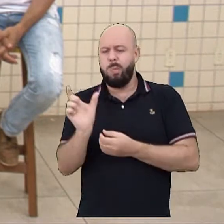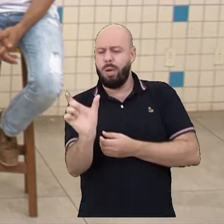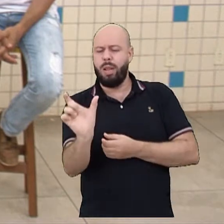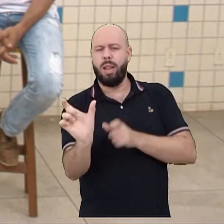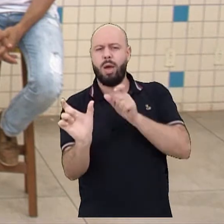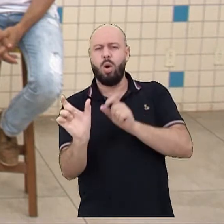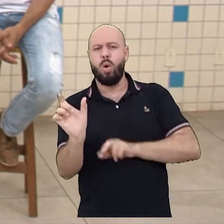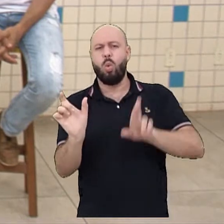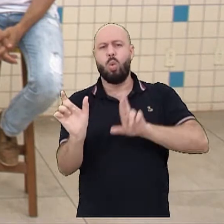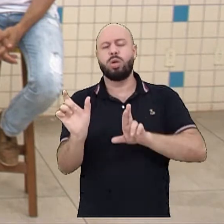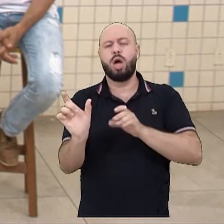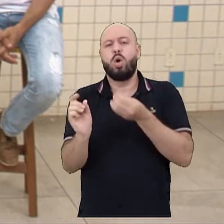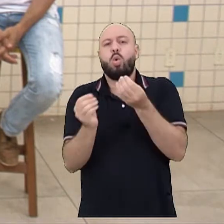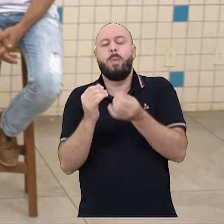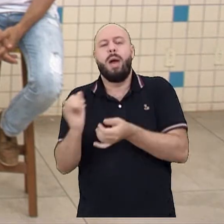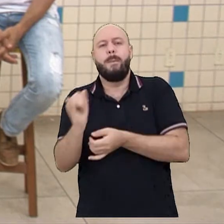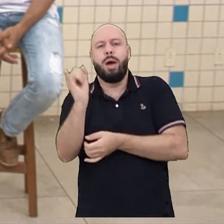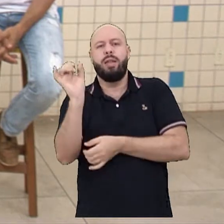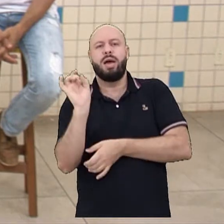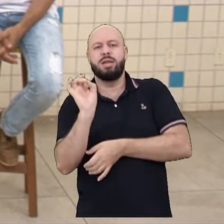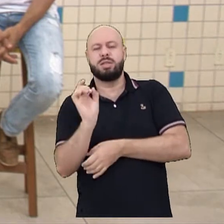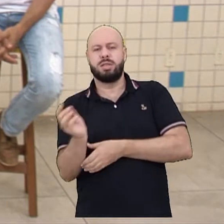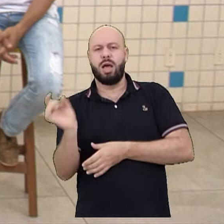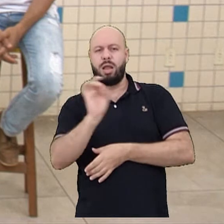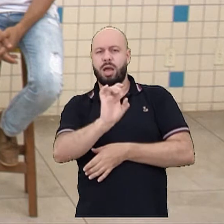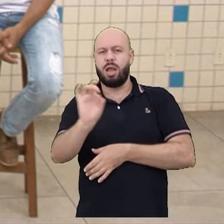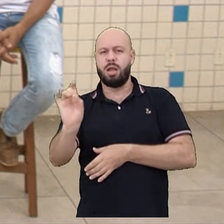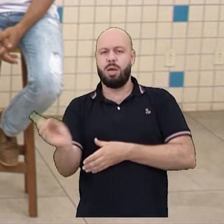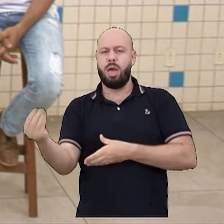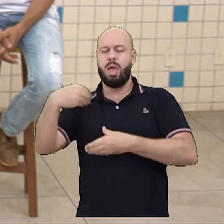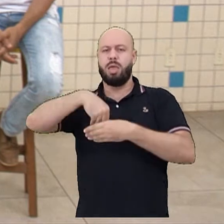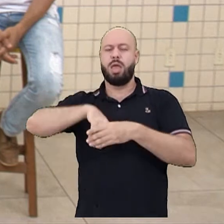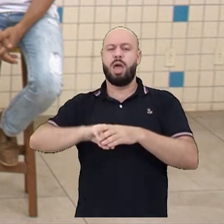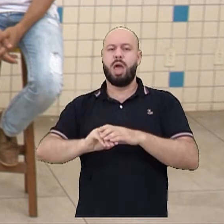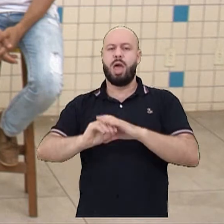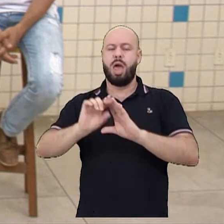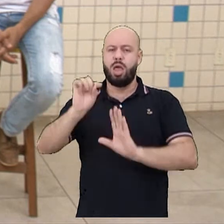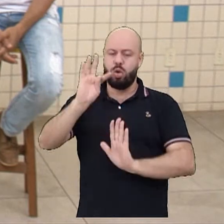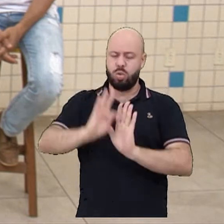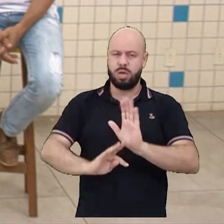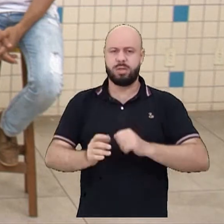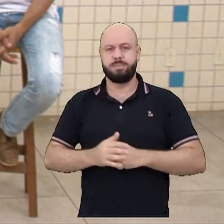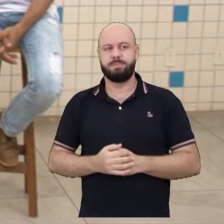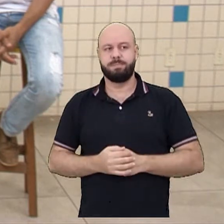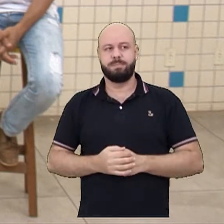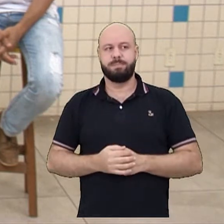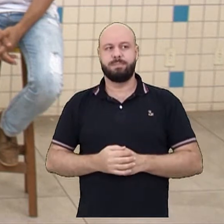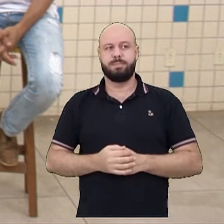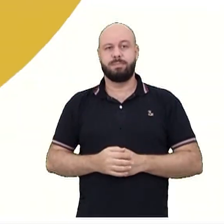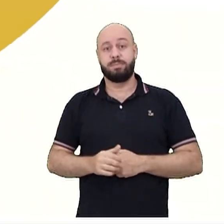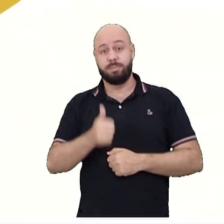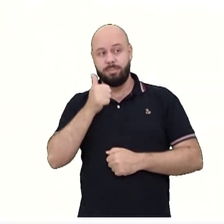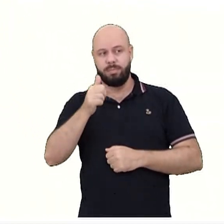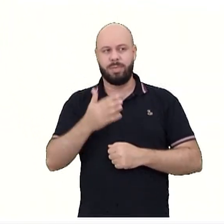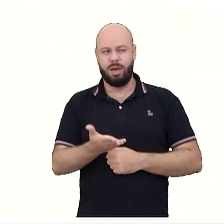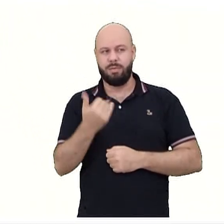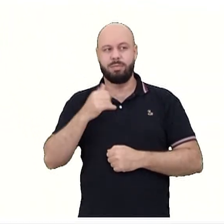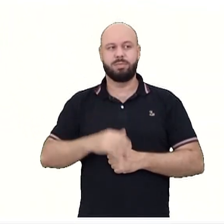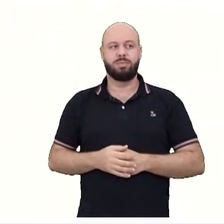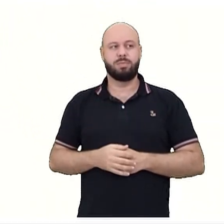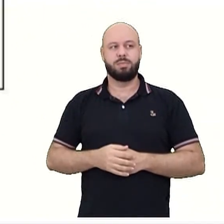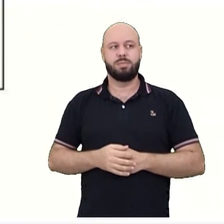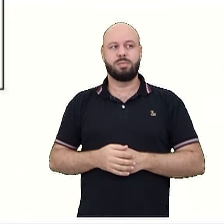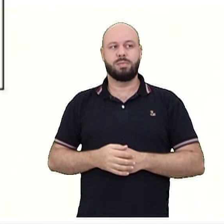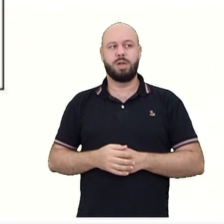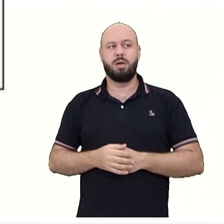foram utilizados e a importância deles nessa composição textual. Ok, então vamos lá. For